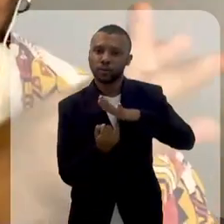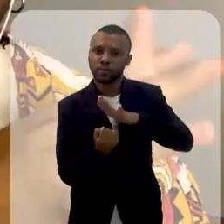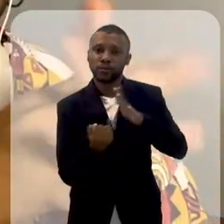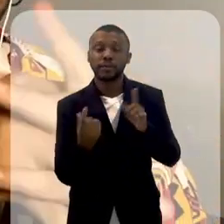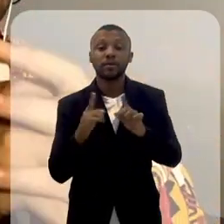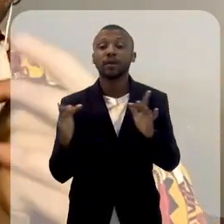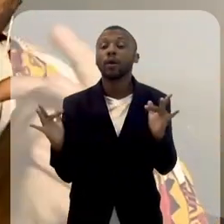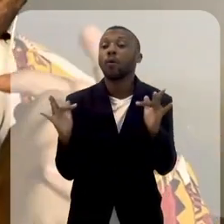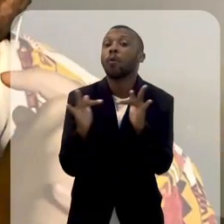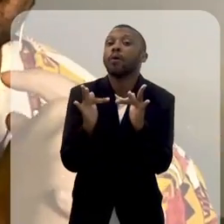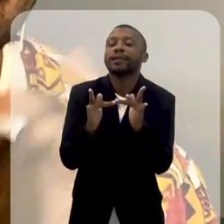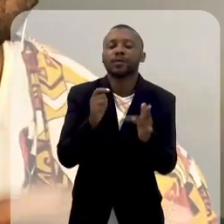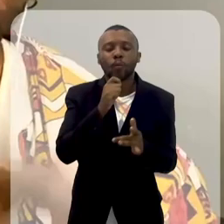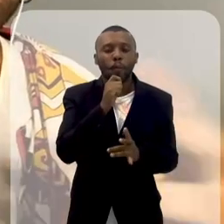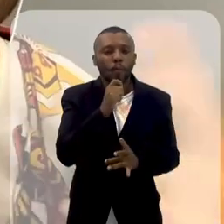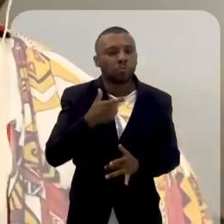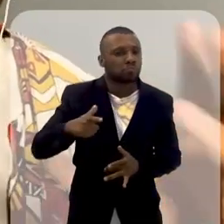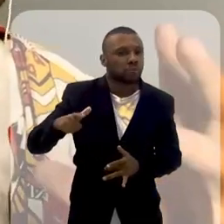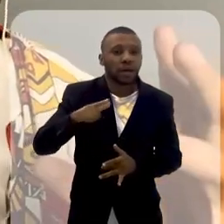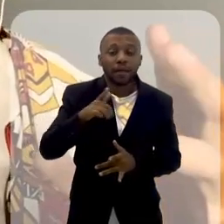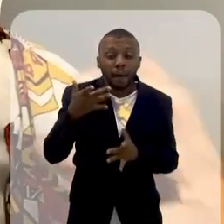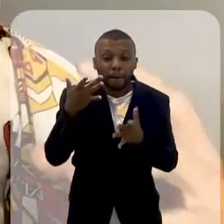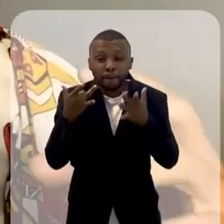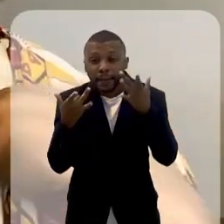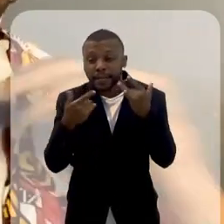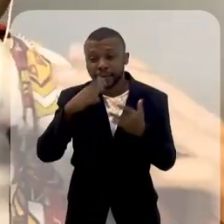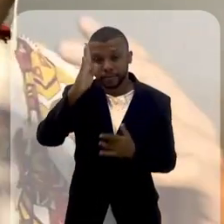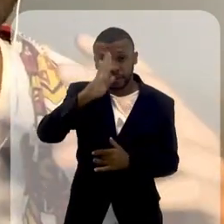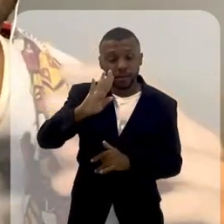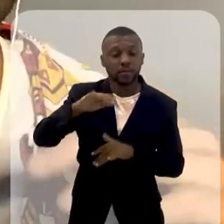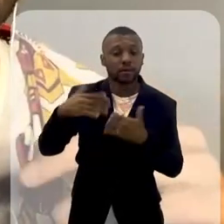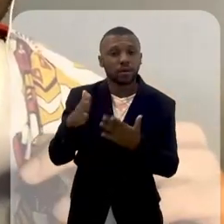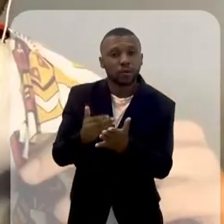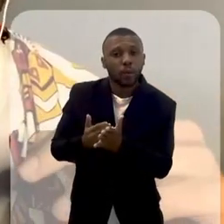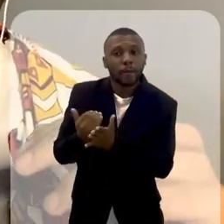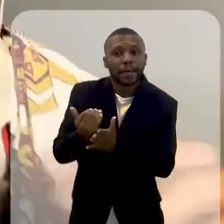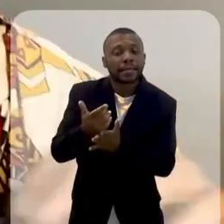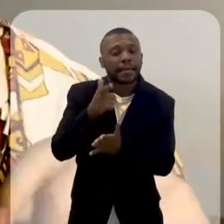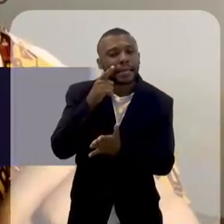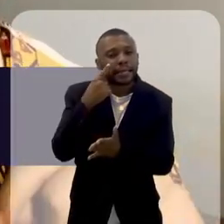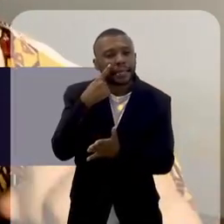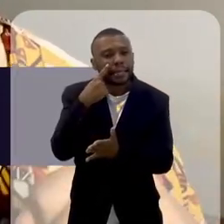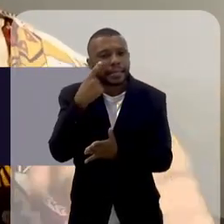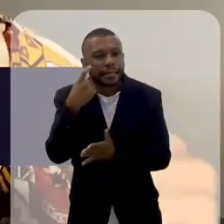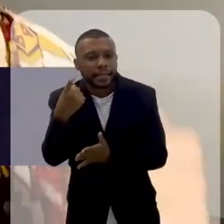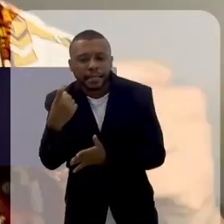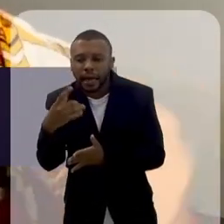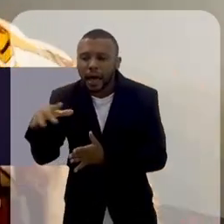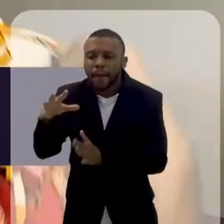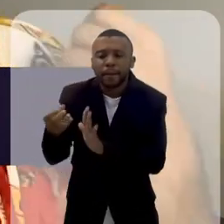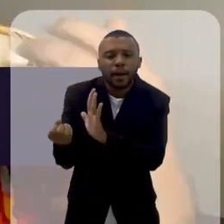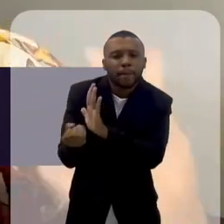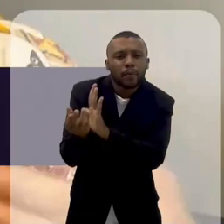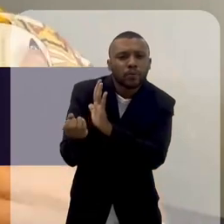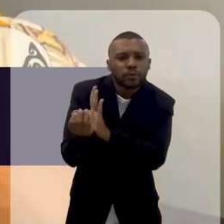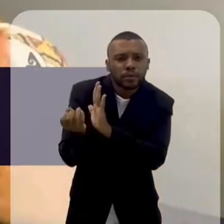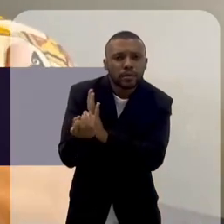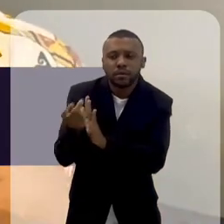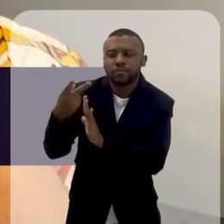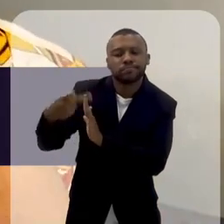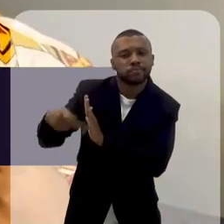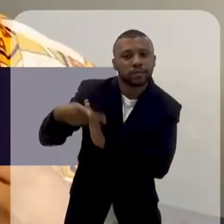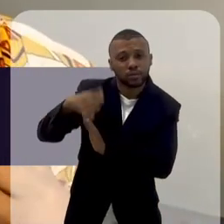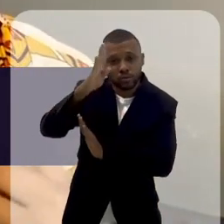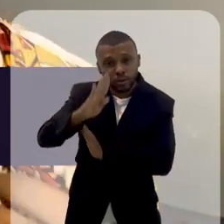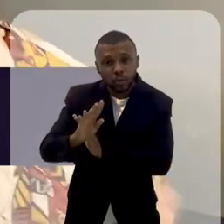2015 acaba. E eles não têm muito contato porque não tinha nenhuma peça brasileira lá. E aí eles começam a se interessar pelo que a gente